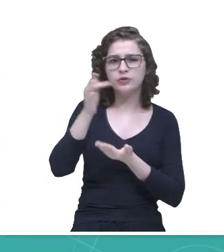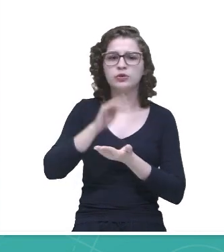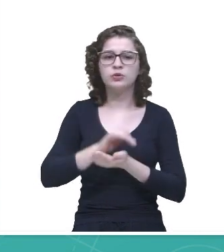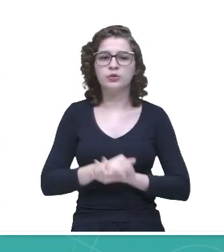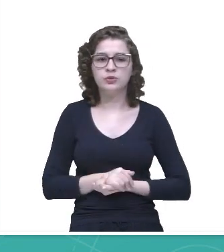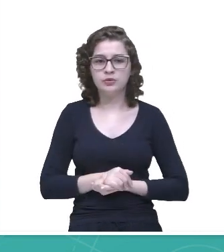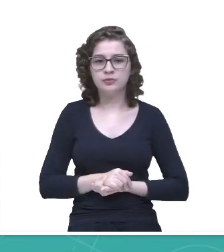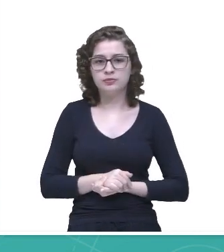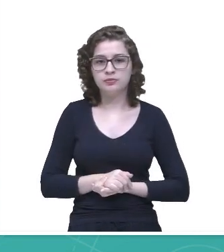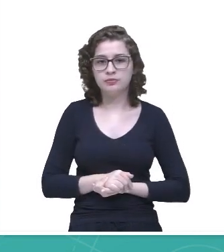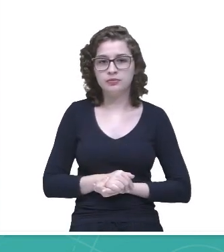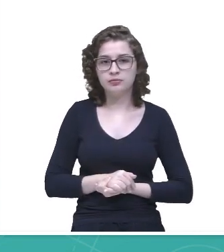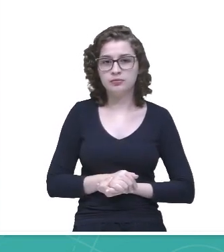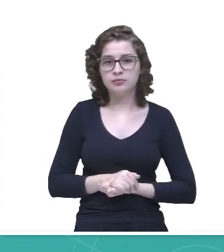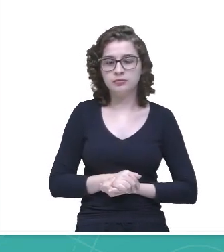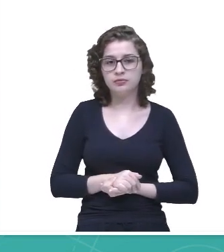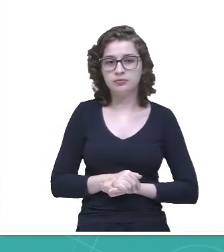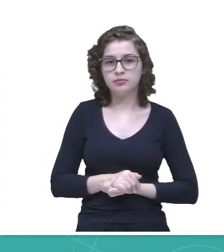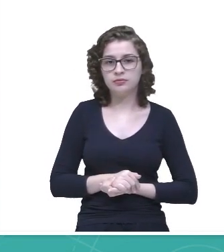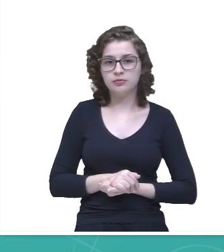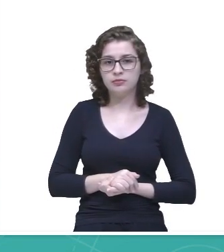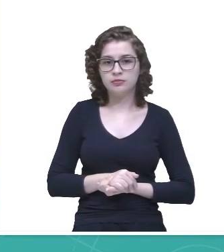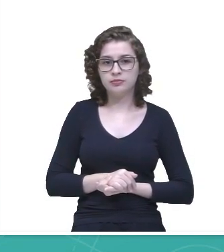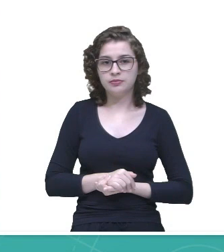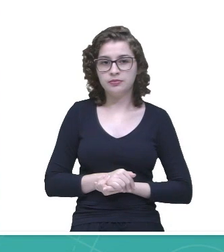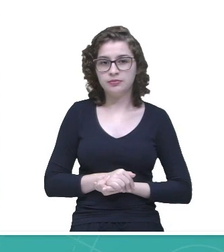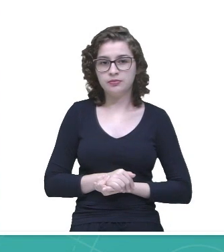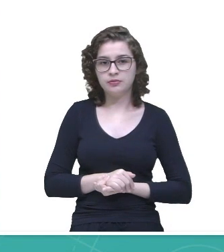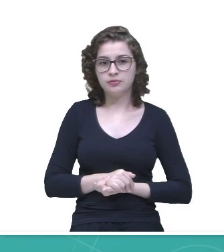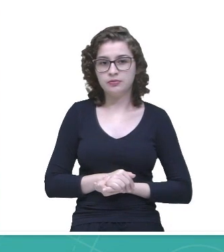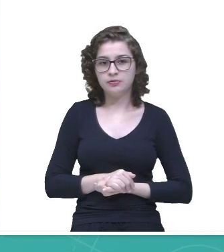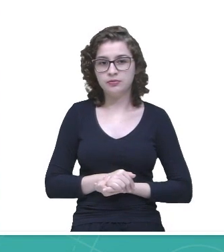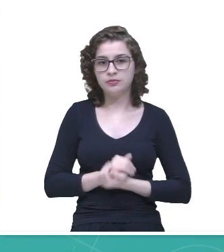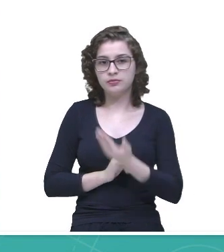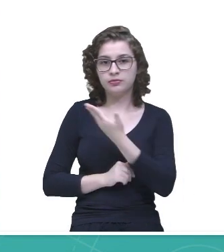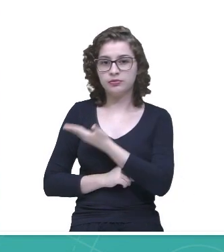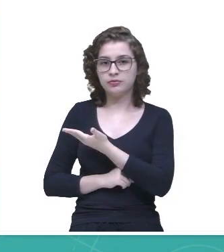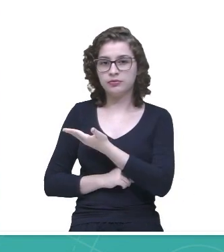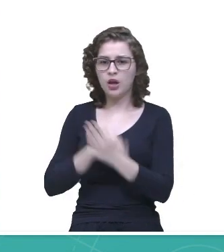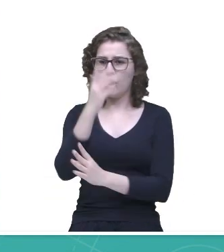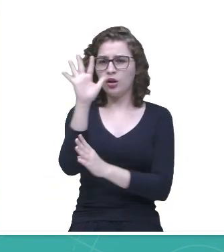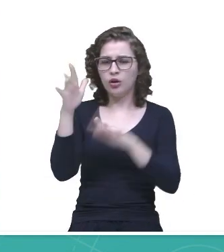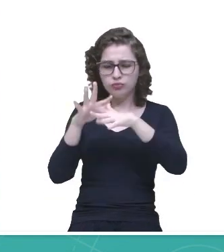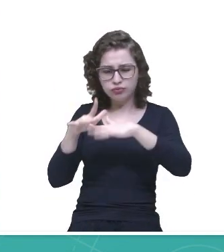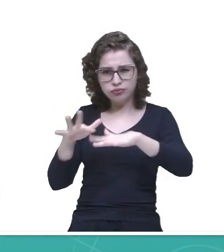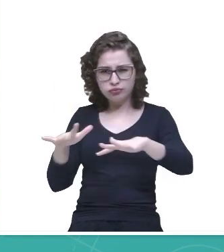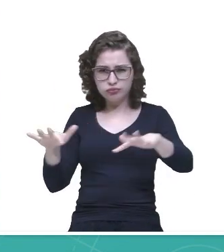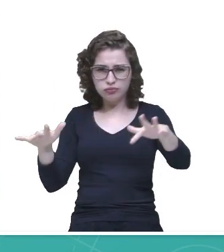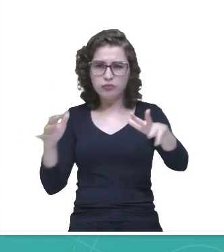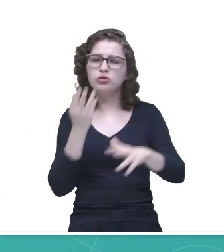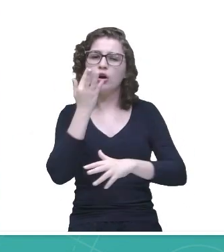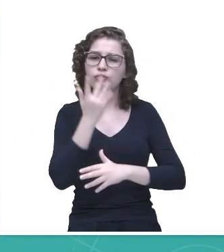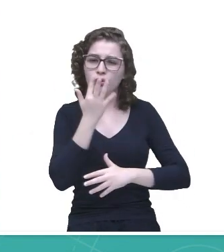né, Luíse. Continuando, vamos ver mais? As questões das paisagens, as cores.